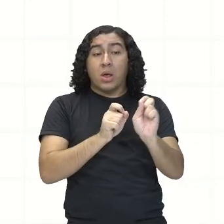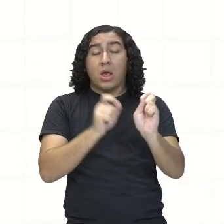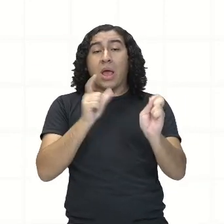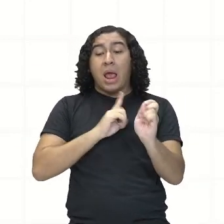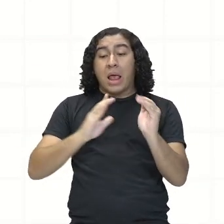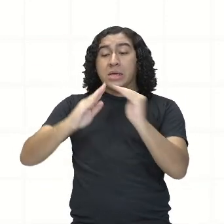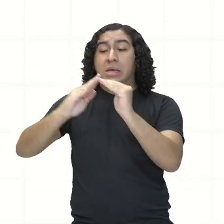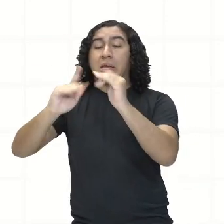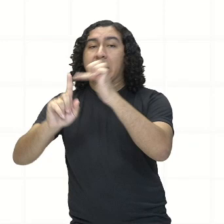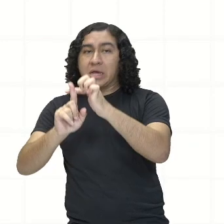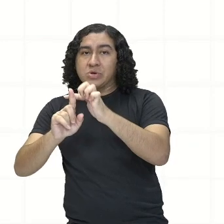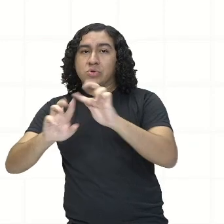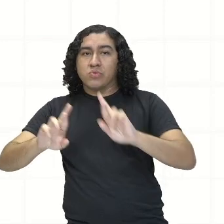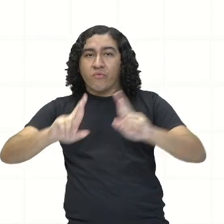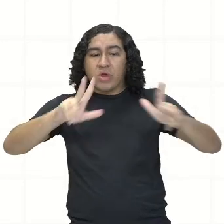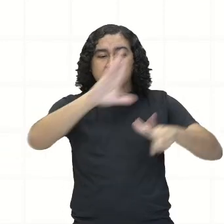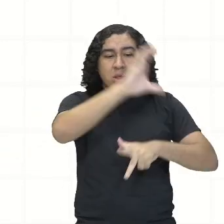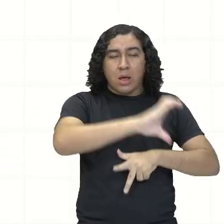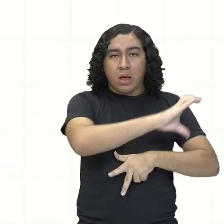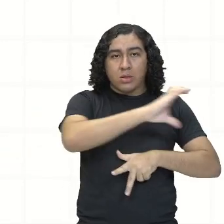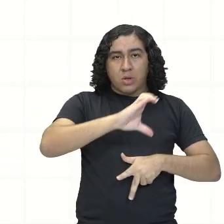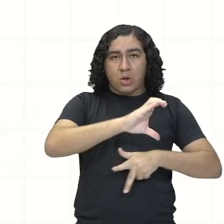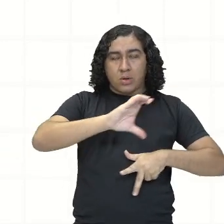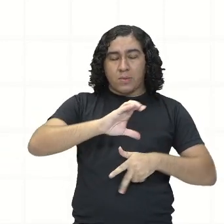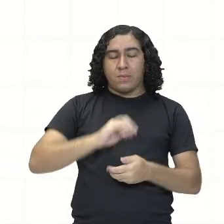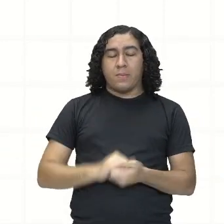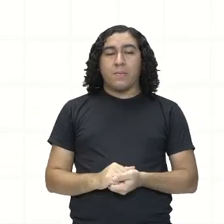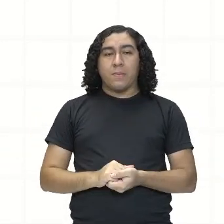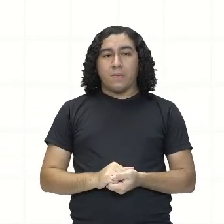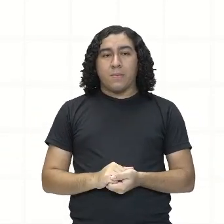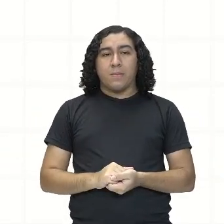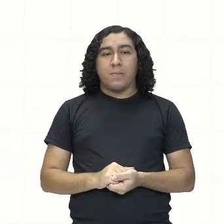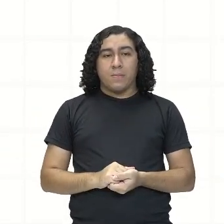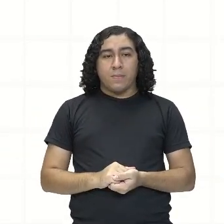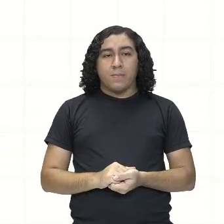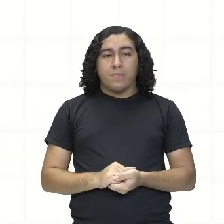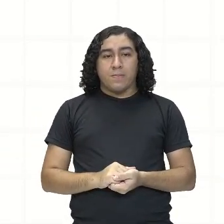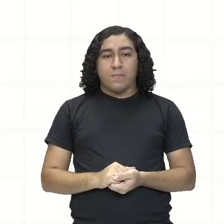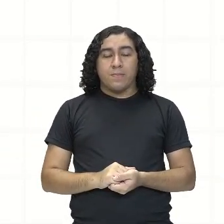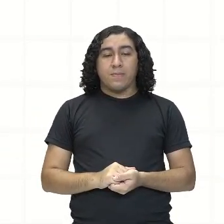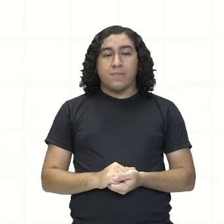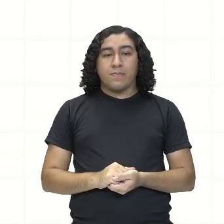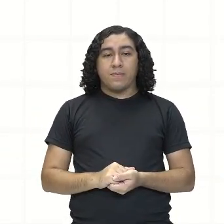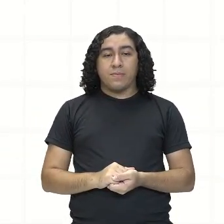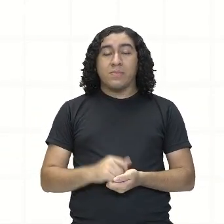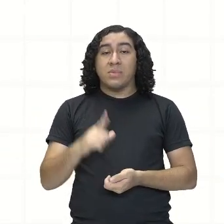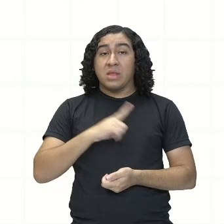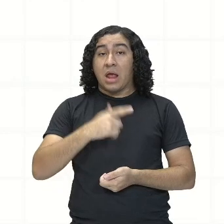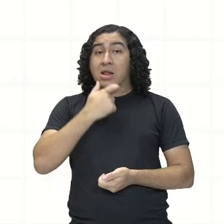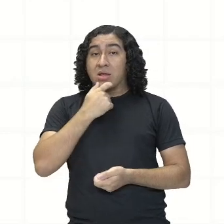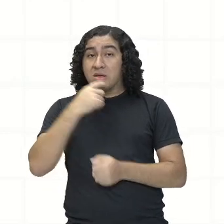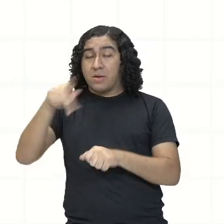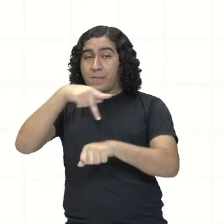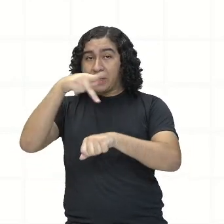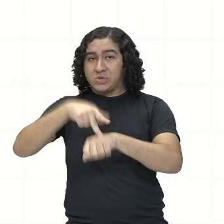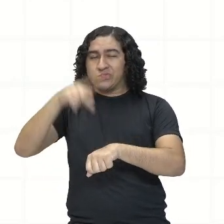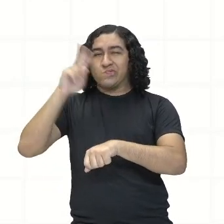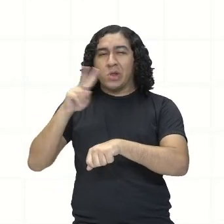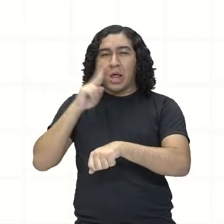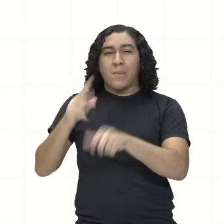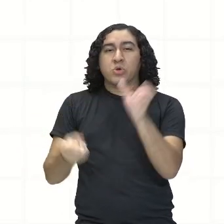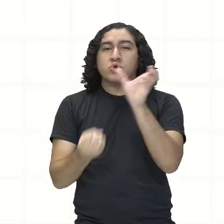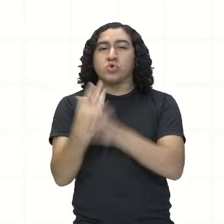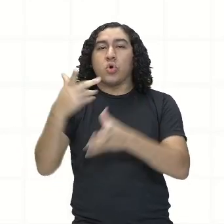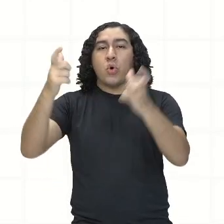igrejas protestantes. Então, começando, eu tenho aqui a Inglaterra, né, com os anglicanos, lembrando que foi fundada